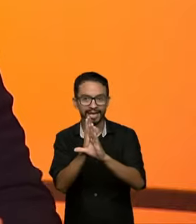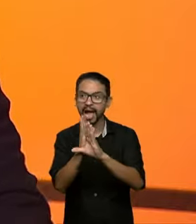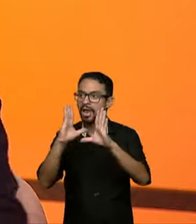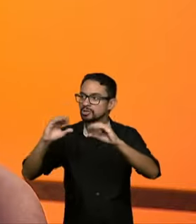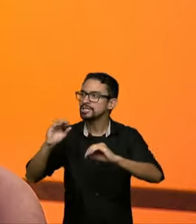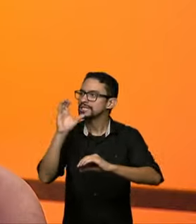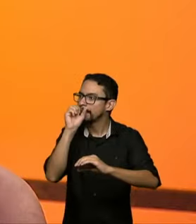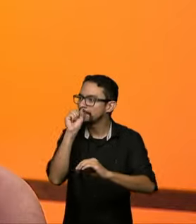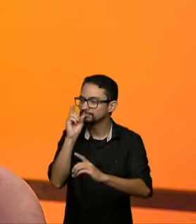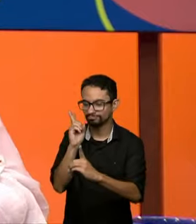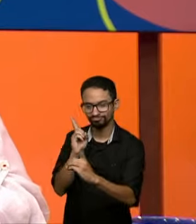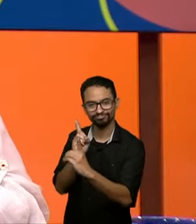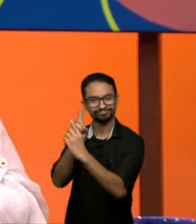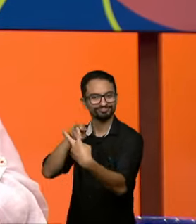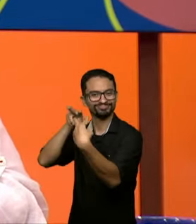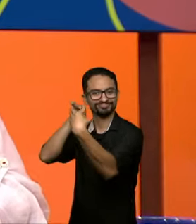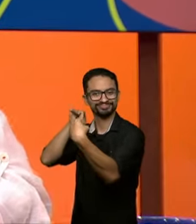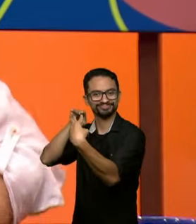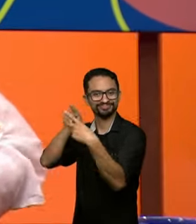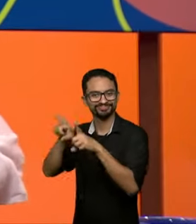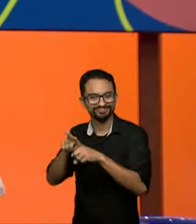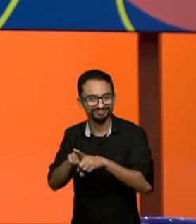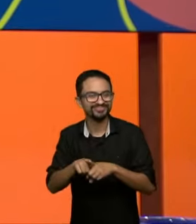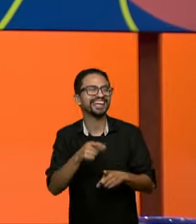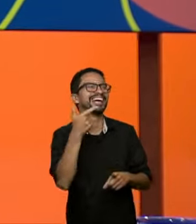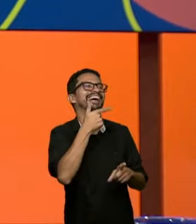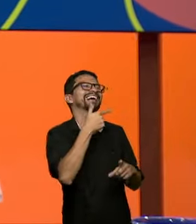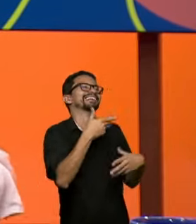que hoje a gente tá e no aplicativo. E de rejeição também. É, né?